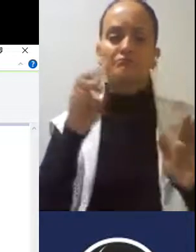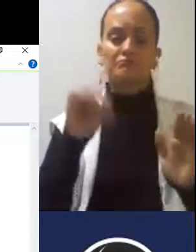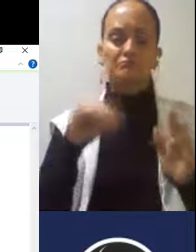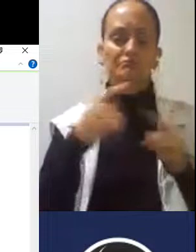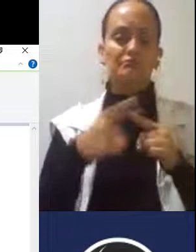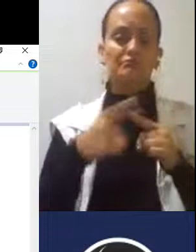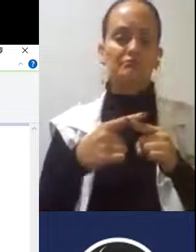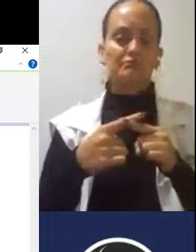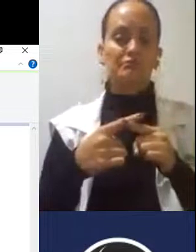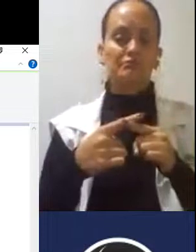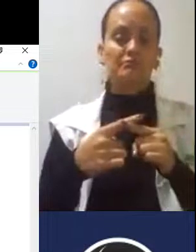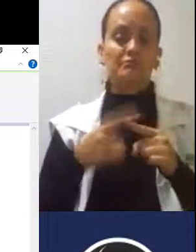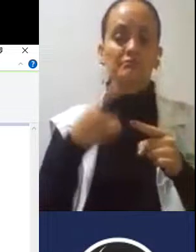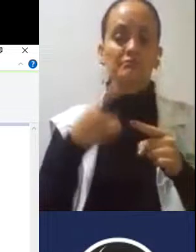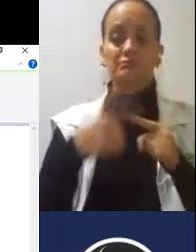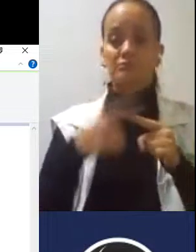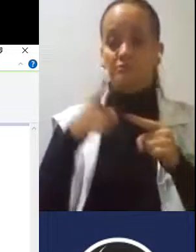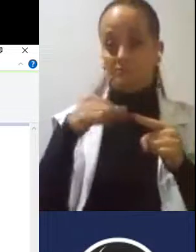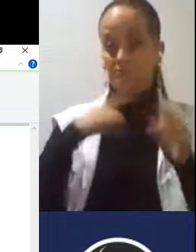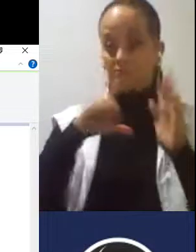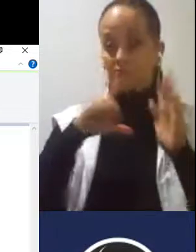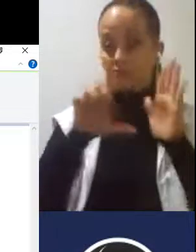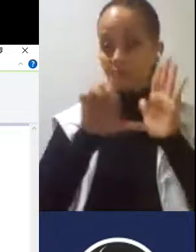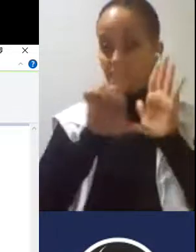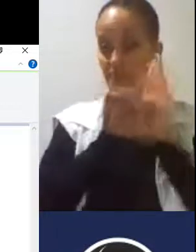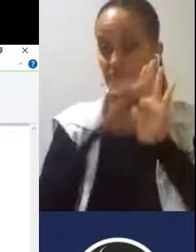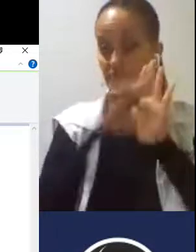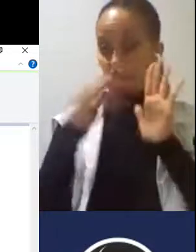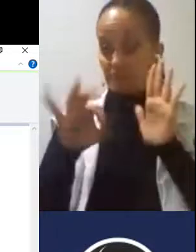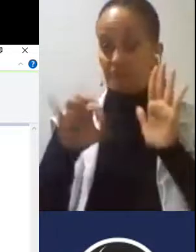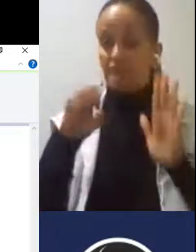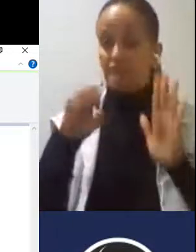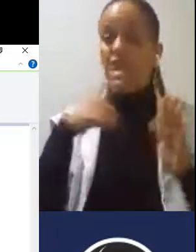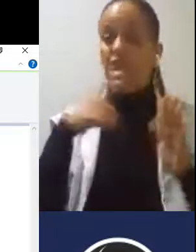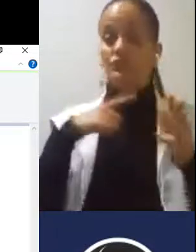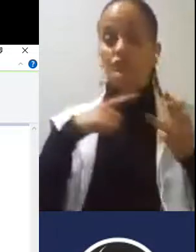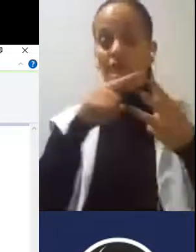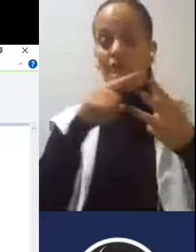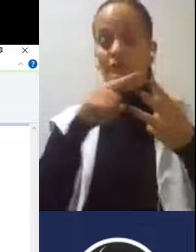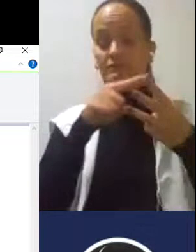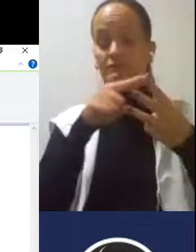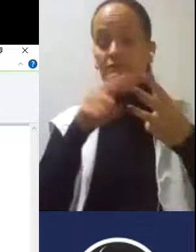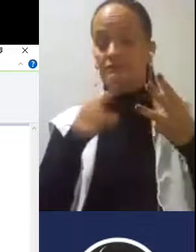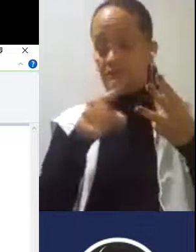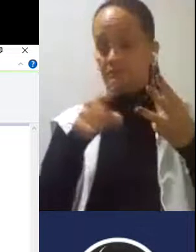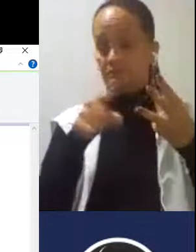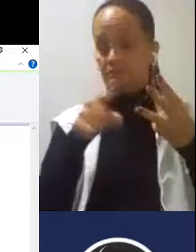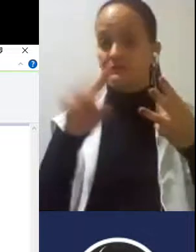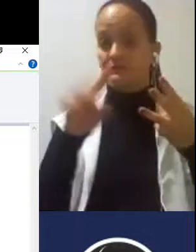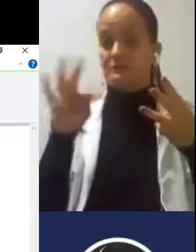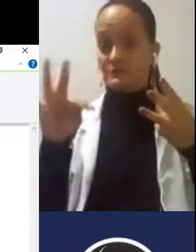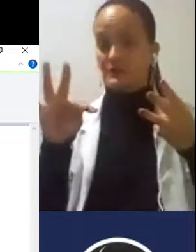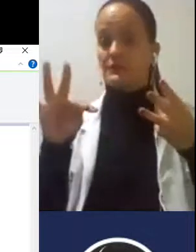existir essa lei quando a gente vai relacionar essas três, o quê? Essas três grandezas, que é tensão, resistência e